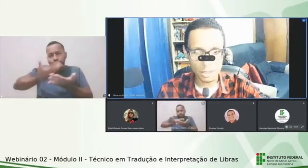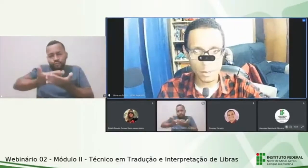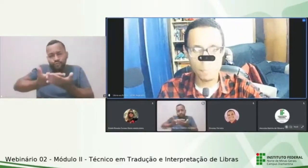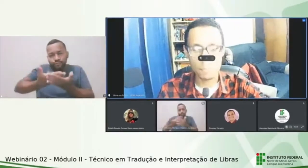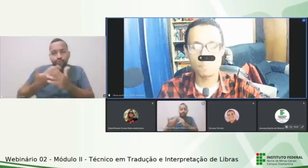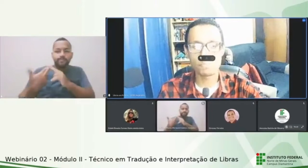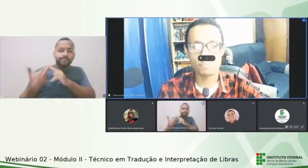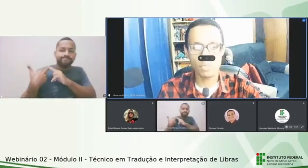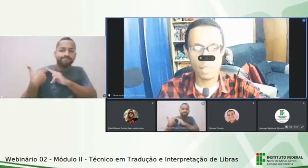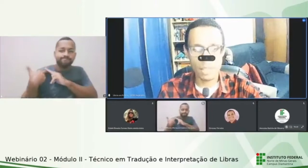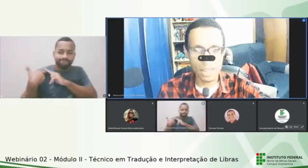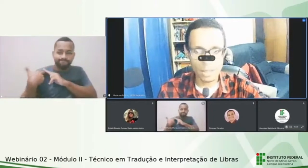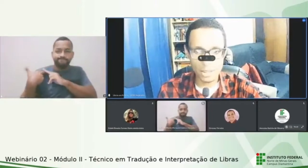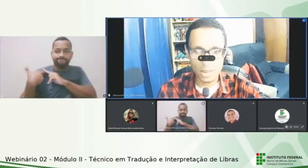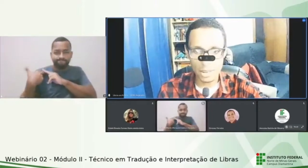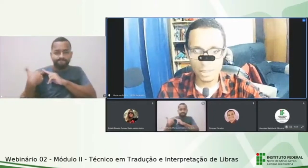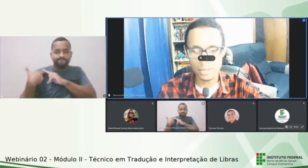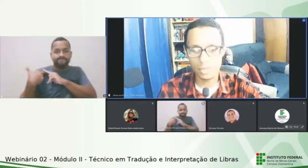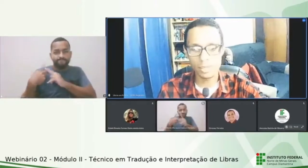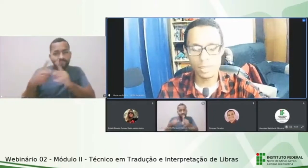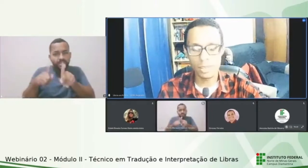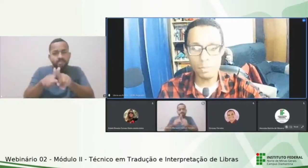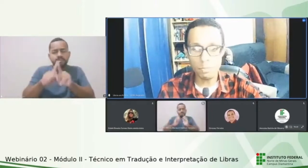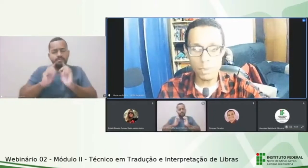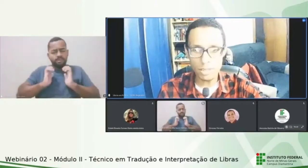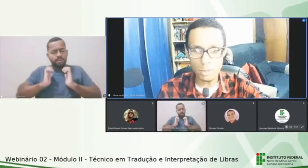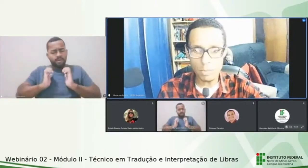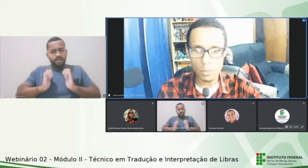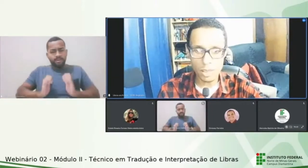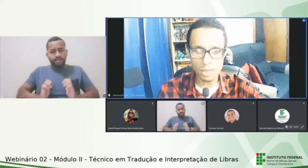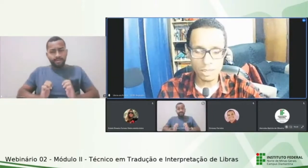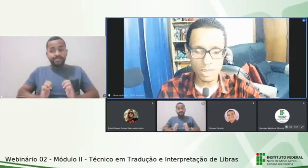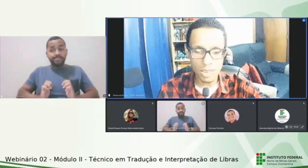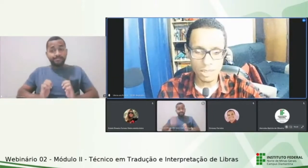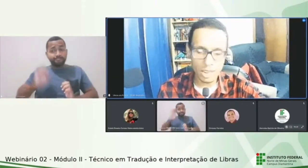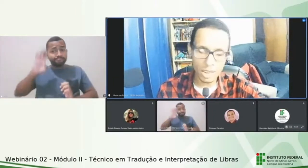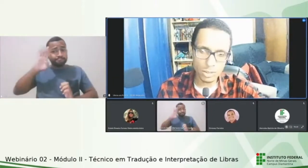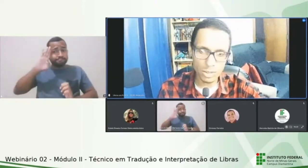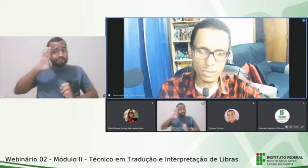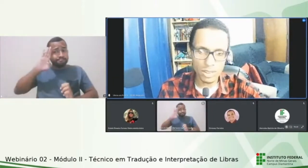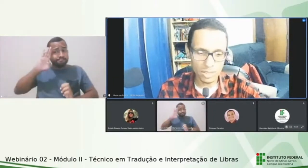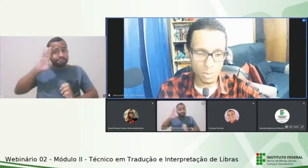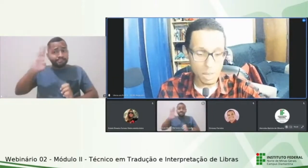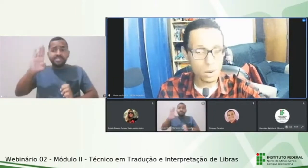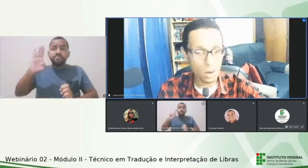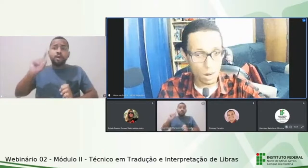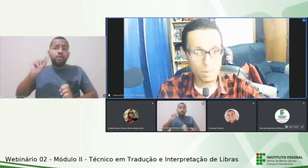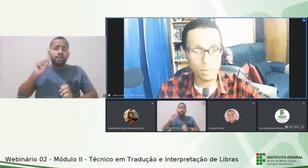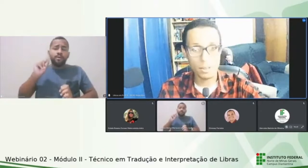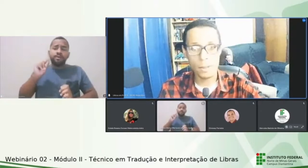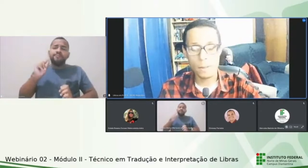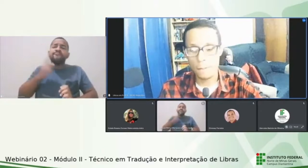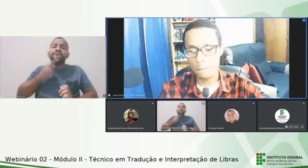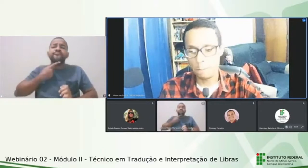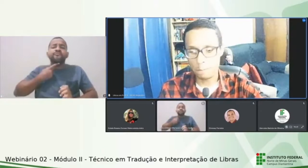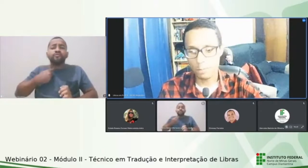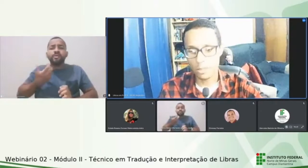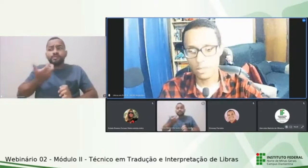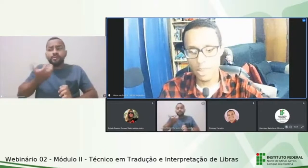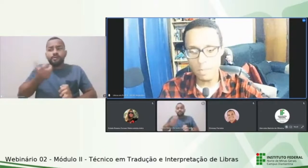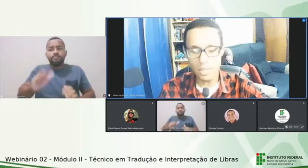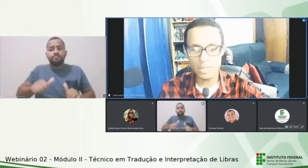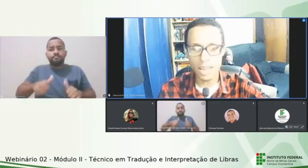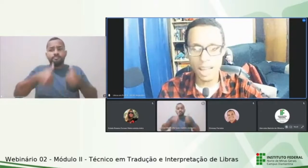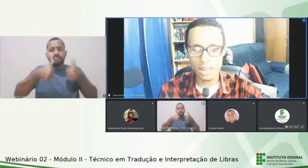responsabilidade, ética e, principalmente, desejo de fazer o melhor,